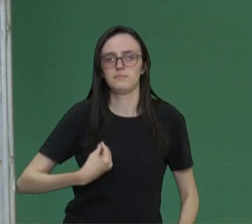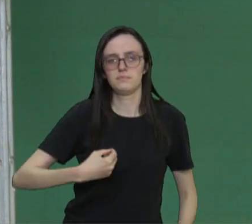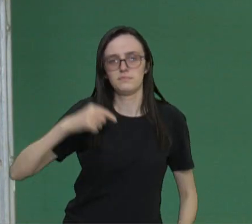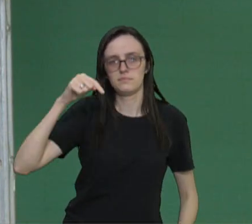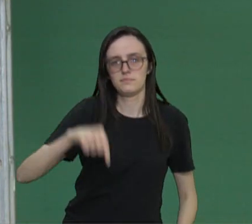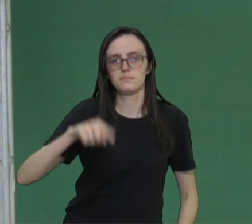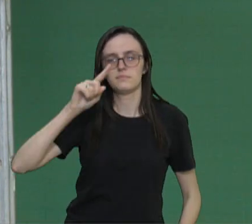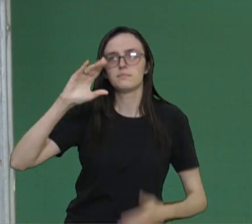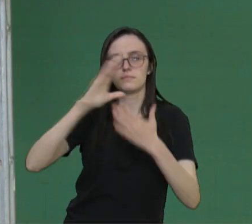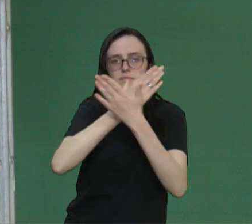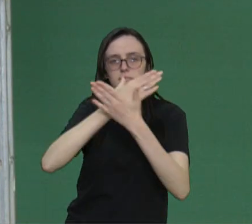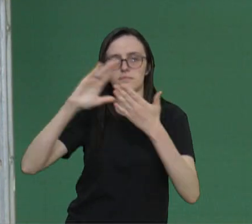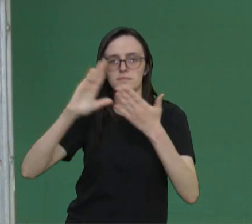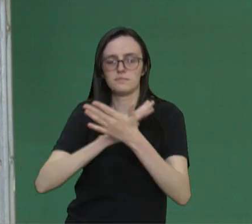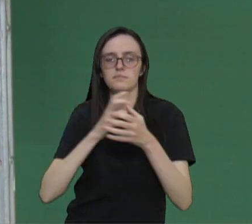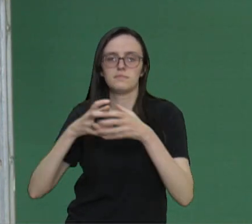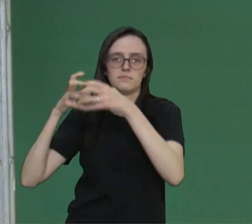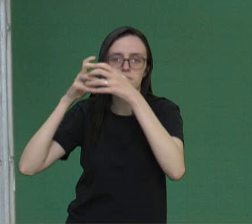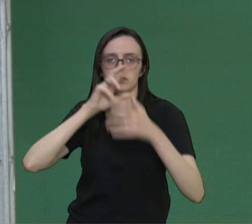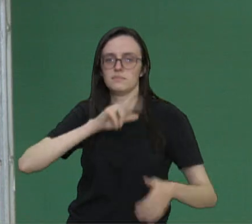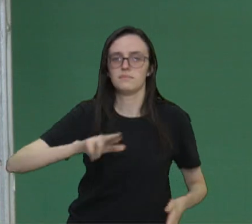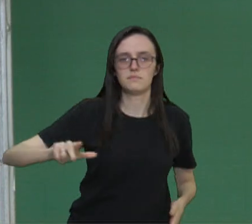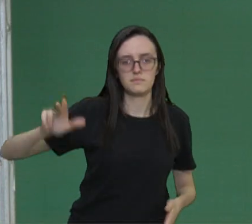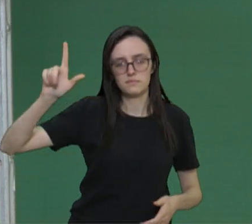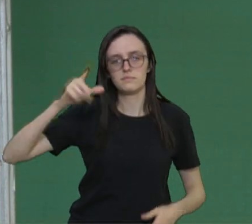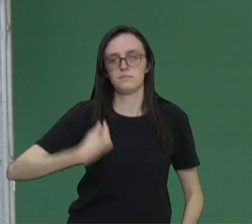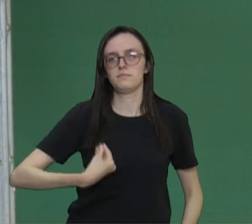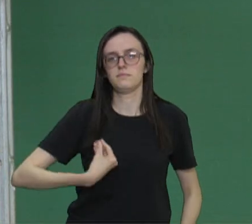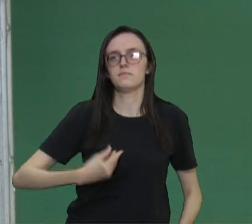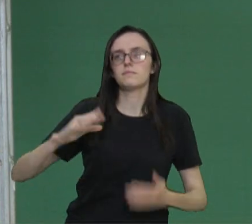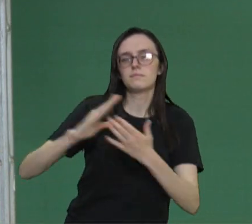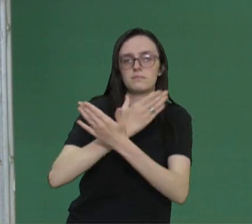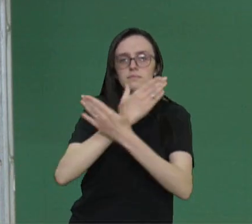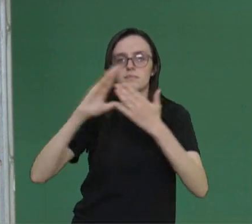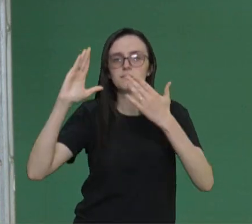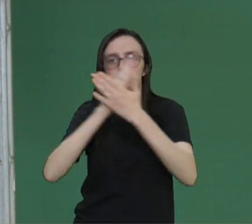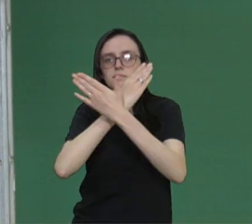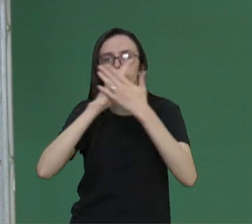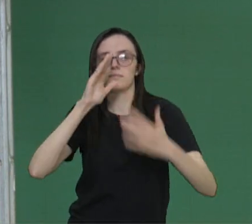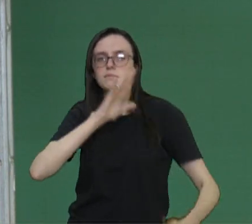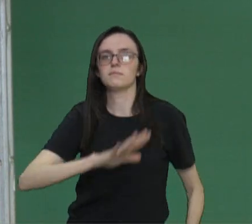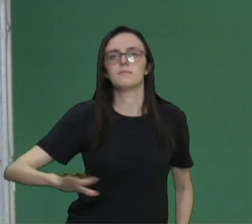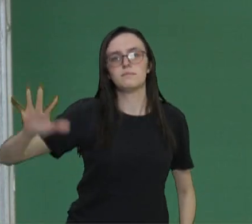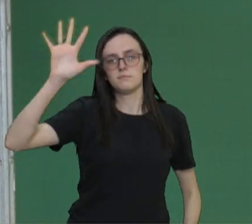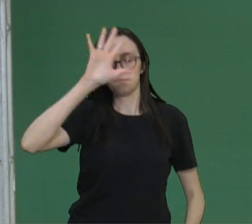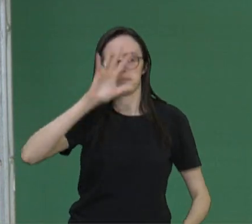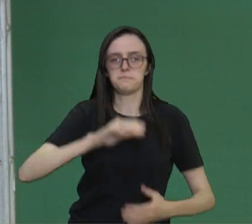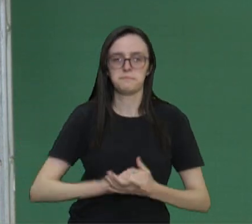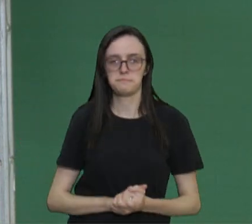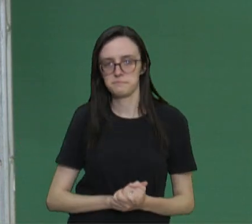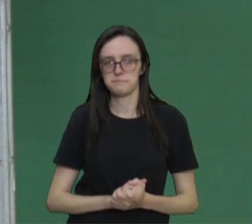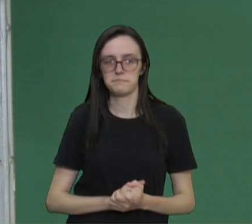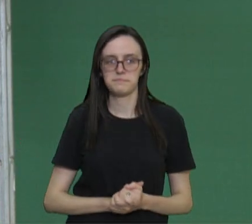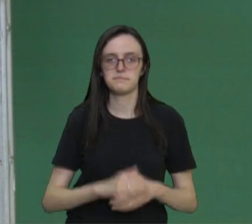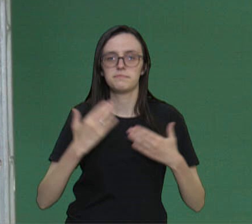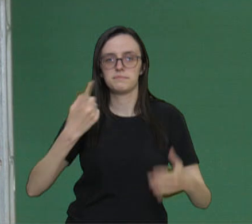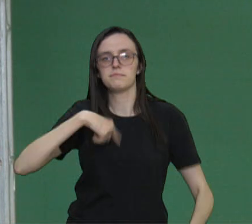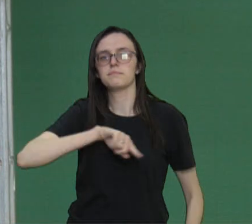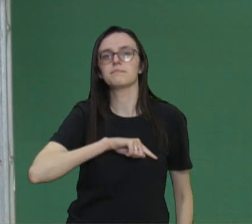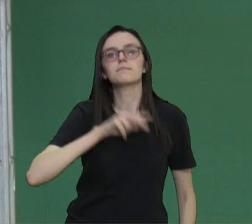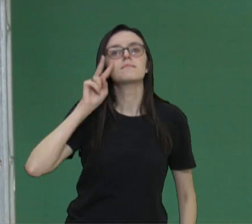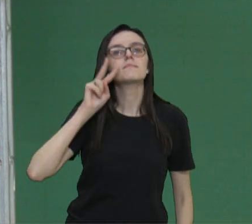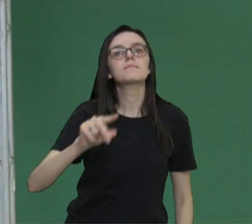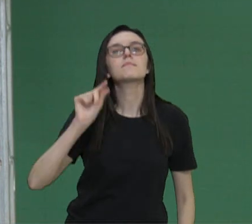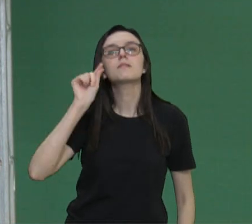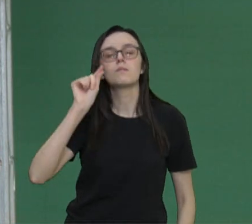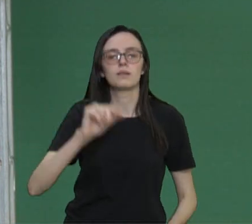eram distribuídos em tribos diferentes e estavam espalhados por todo o território, né? E aí nós vimos